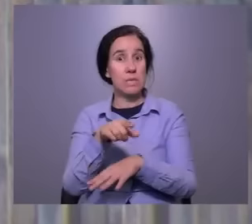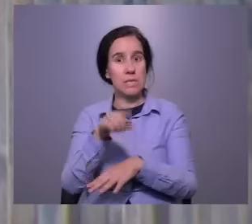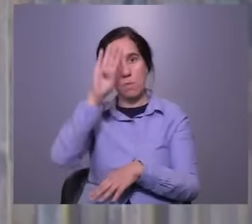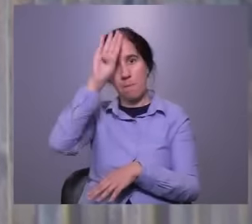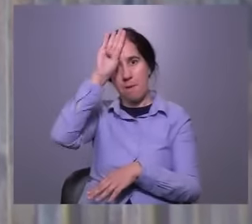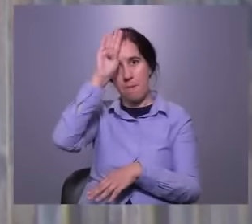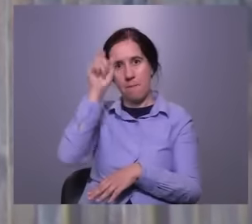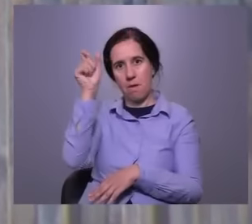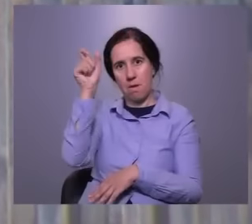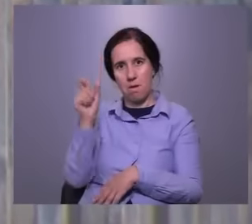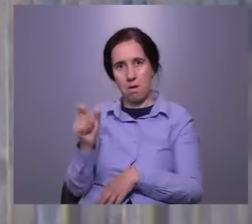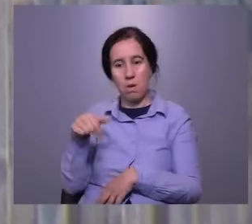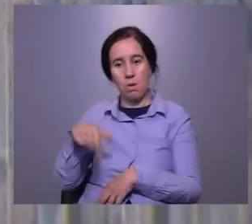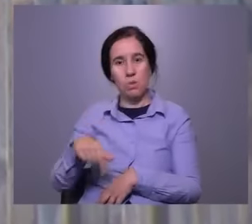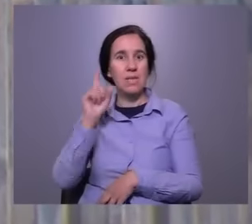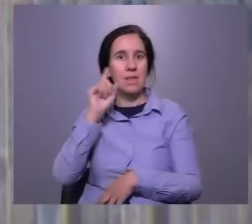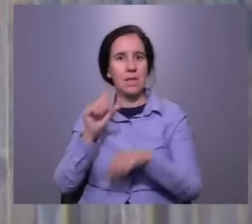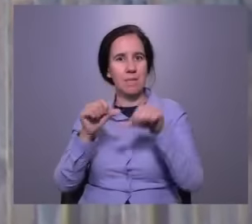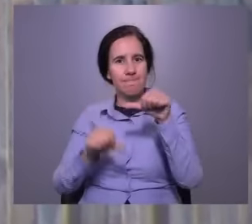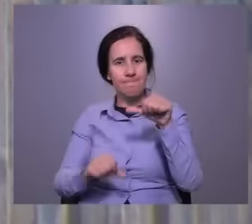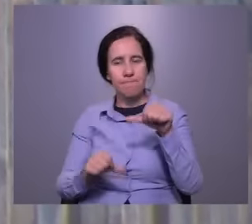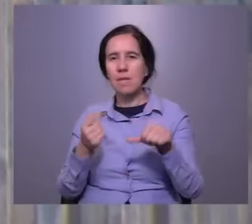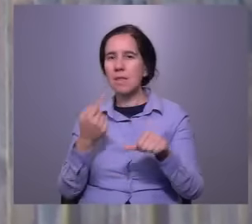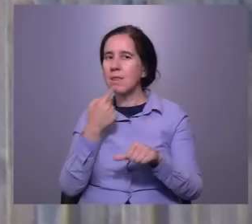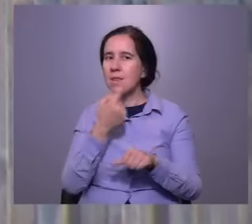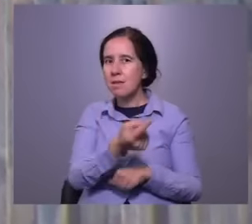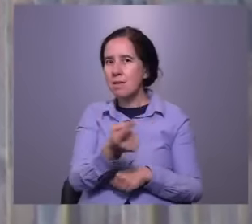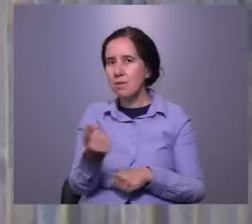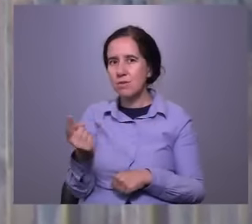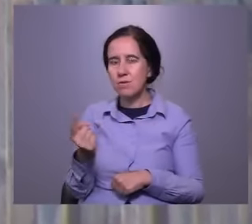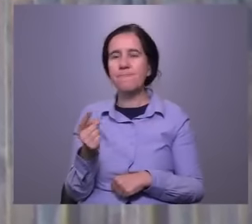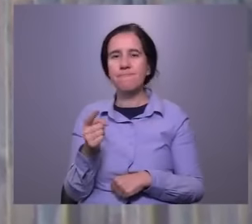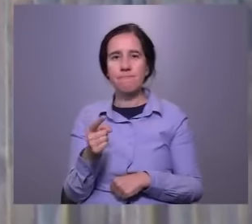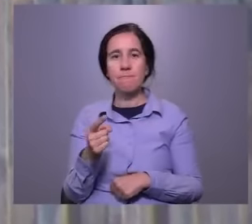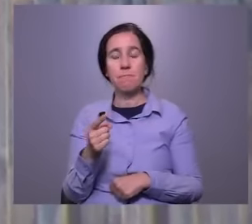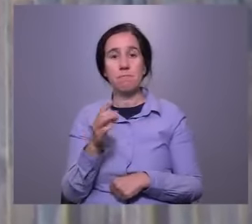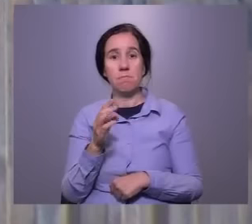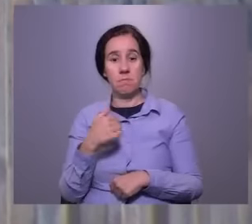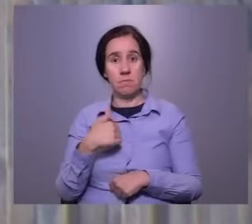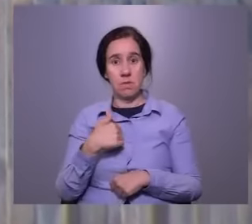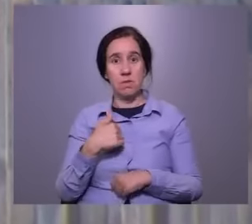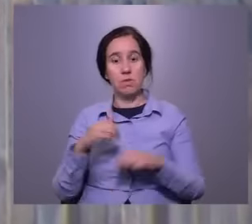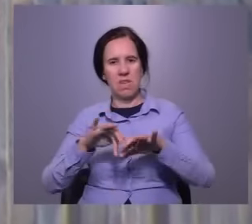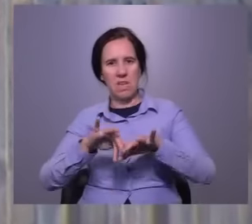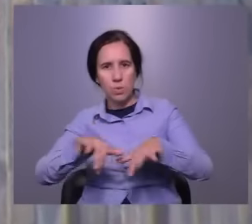São muitos os idosos que continuam abandonados em camas de hospitais.